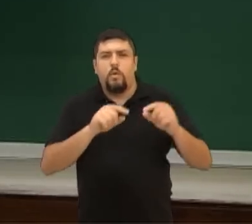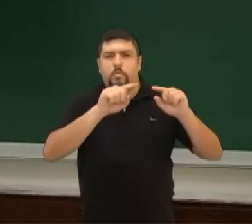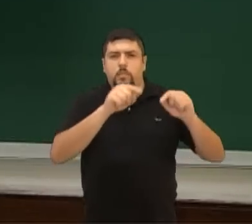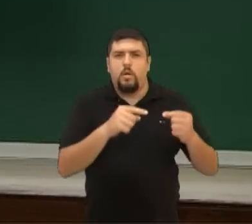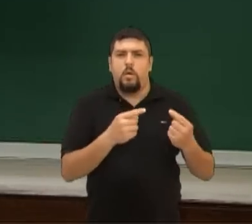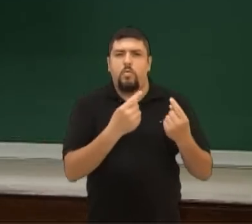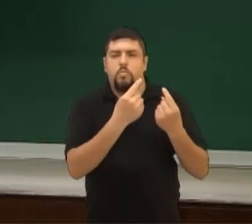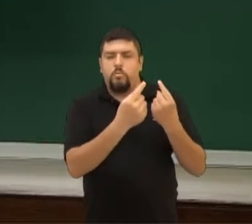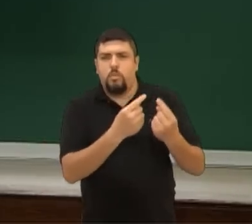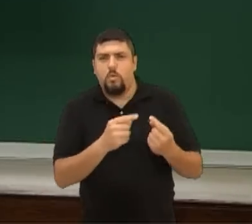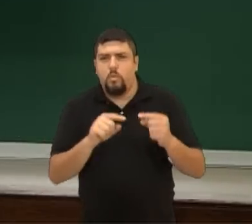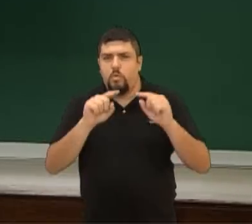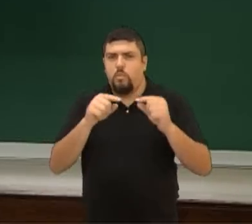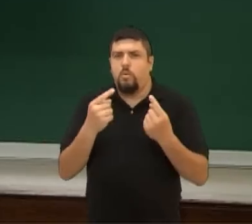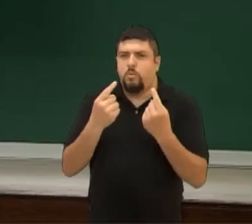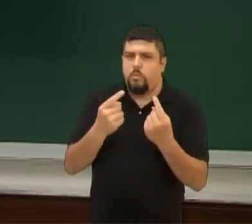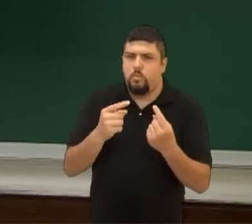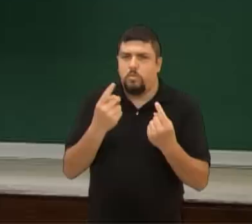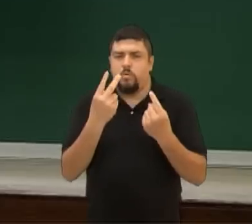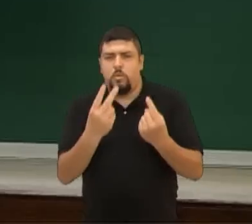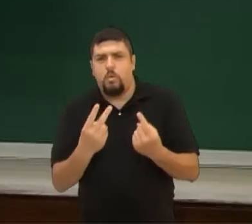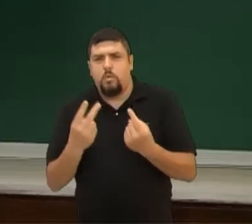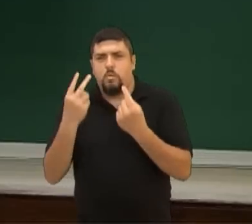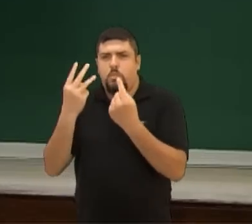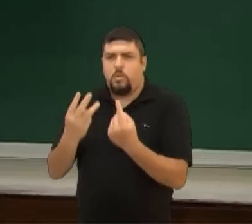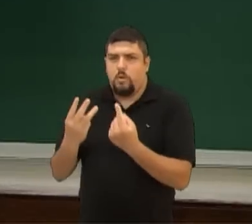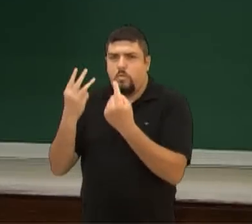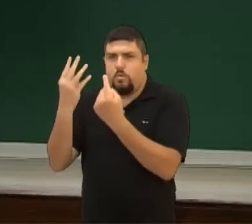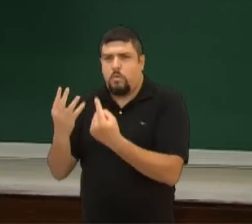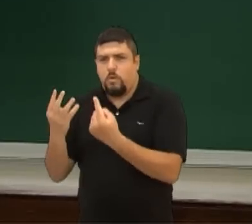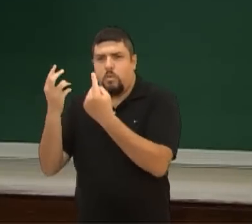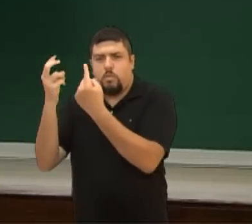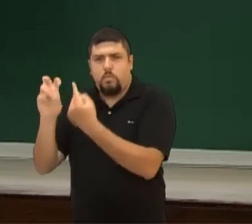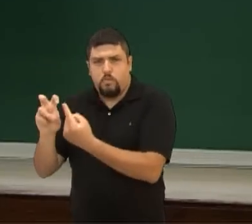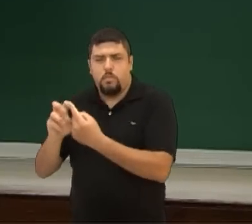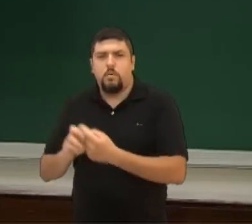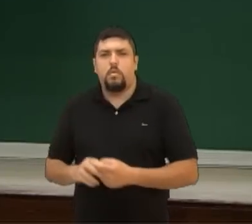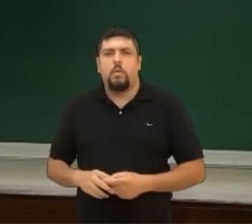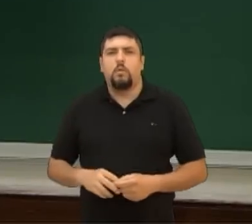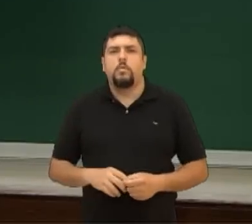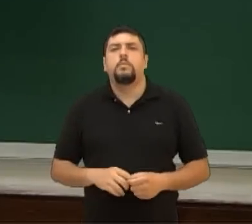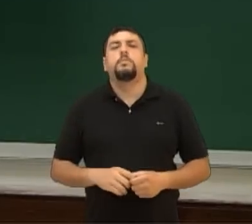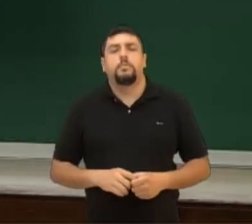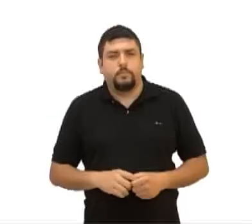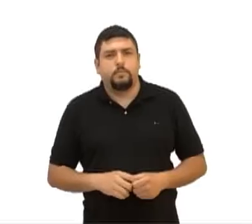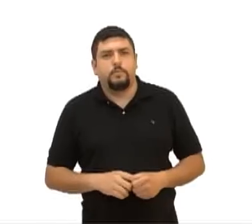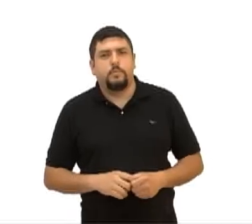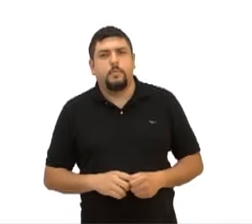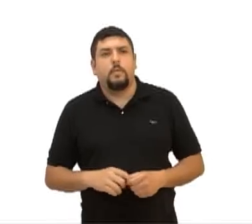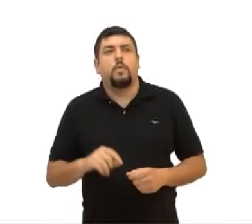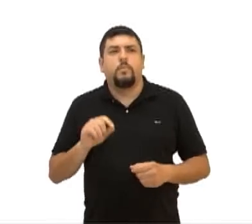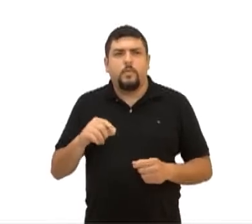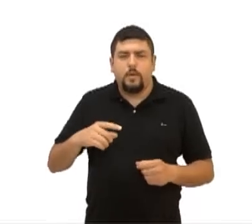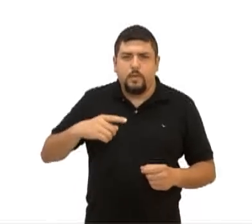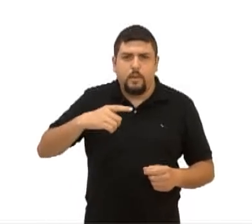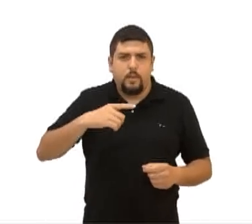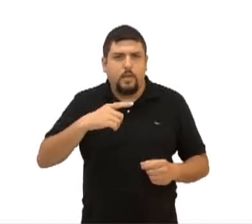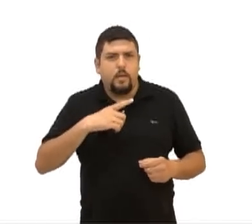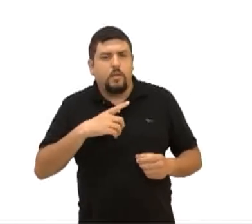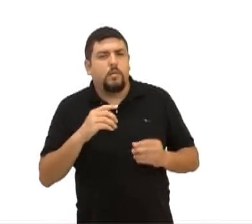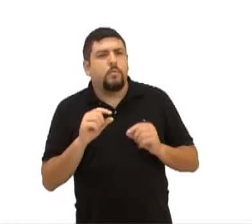5. Para que essa tabela, professora? Aqui o aluno visualiza que ele vai ter um espaço amostral